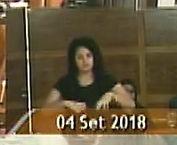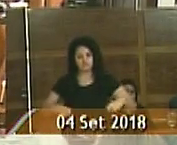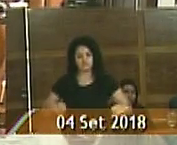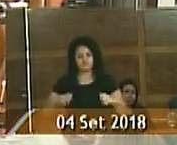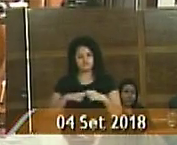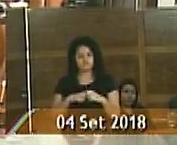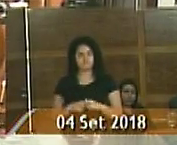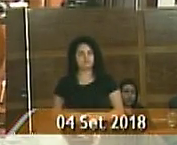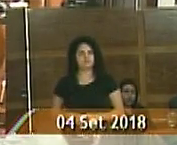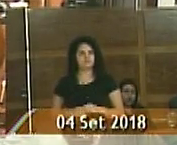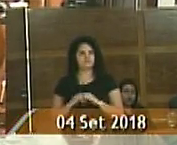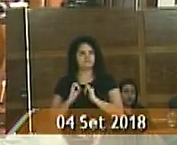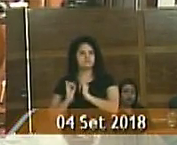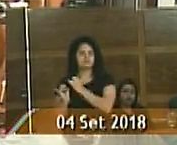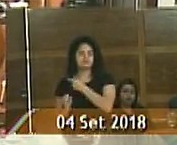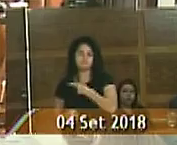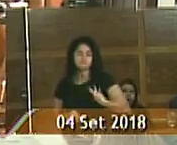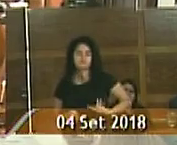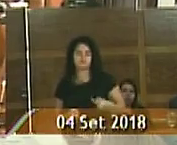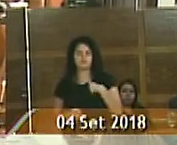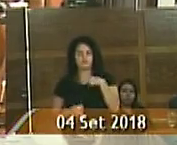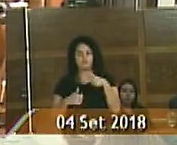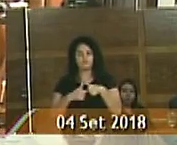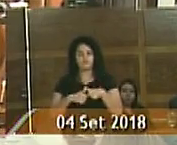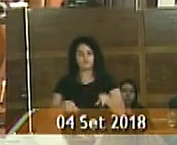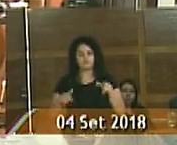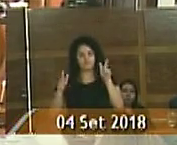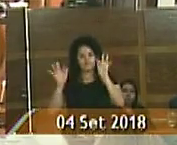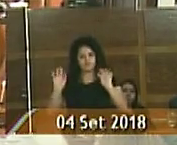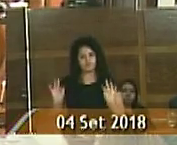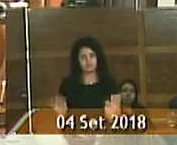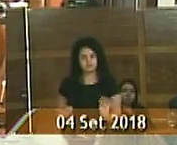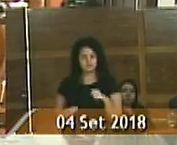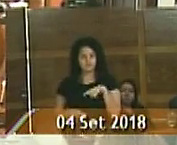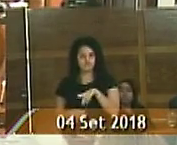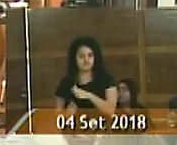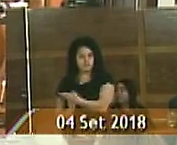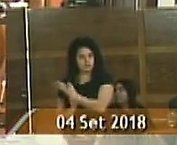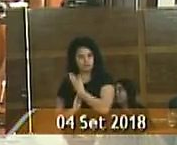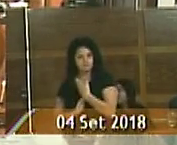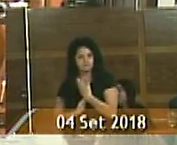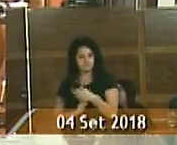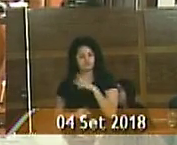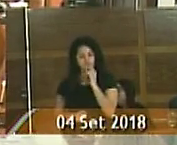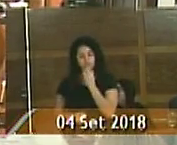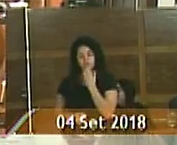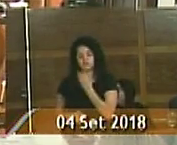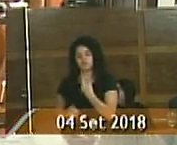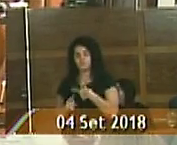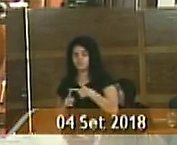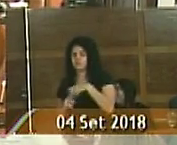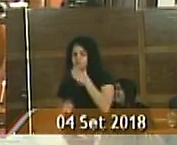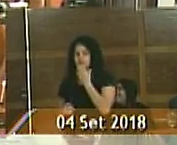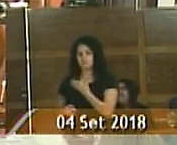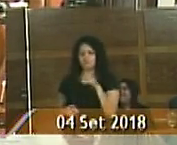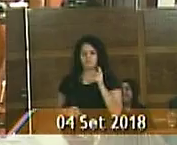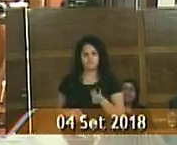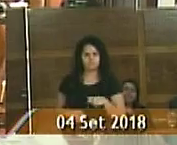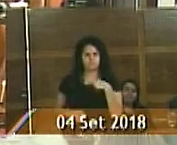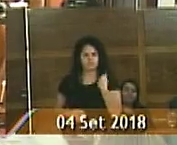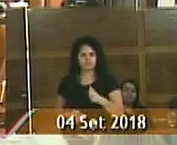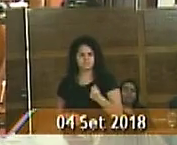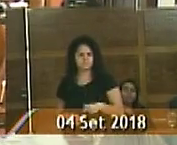casa. Dizer, senhor presidente, fico feliz em o senhor estar nos ajudando a cobrar, porque eu tenho pedido tanto,